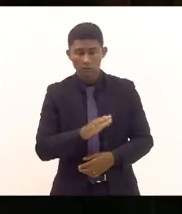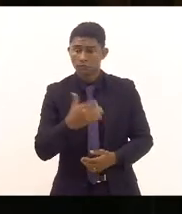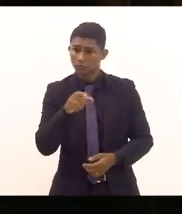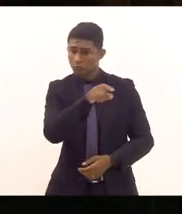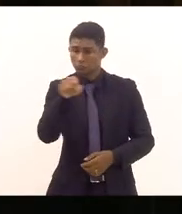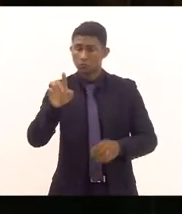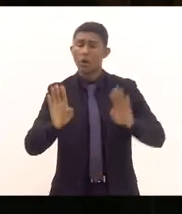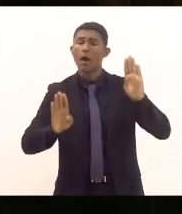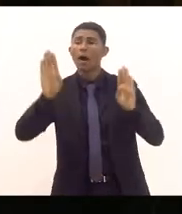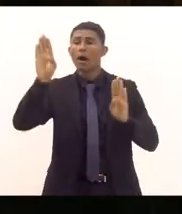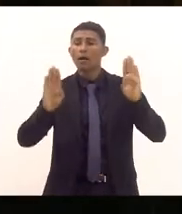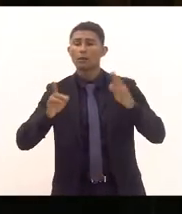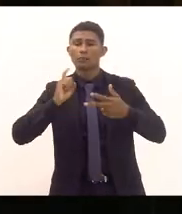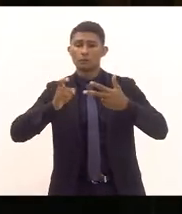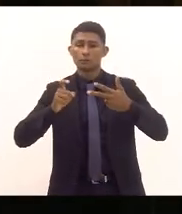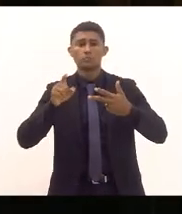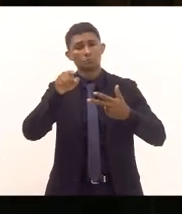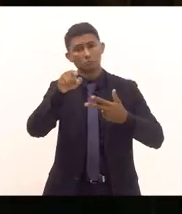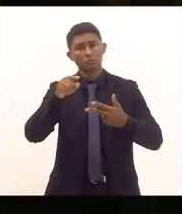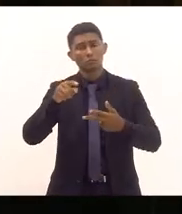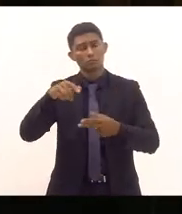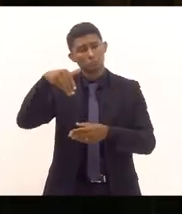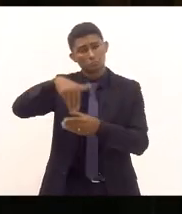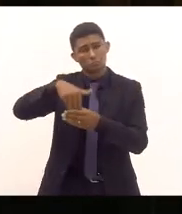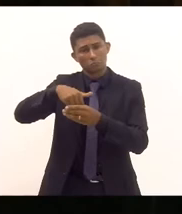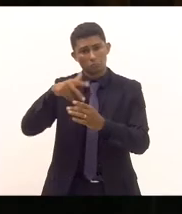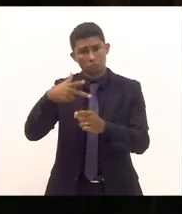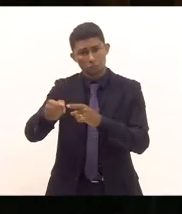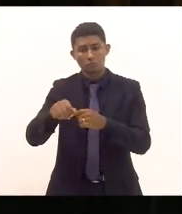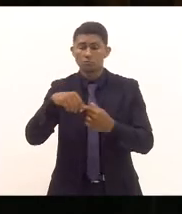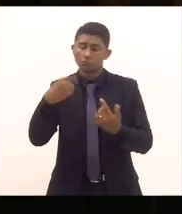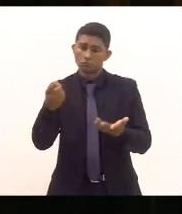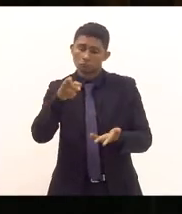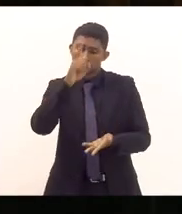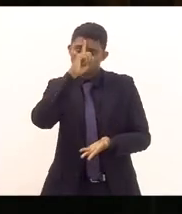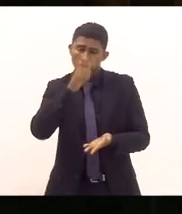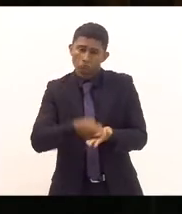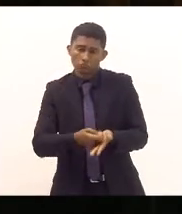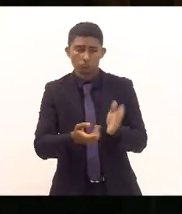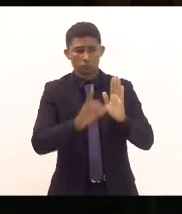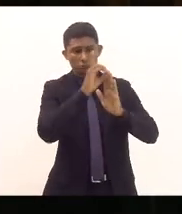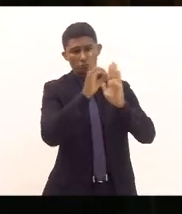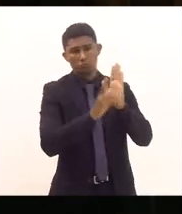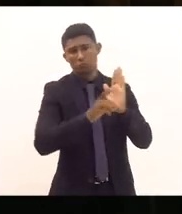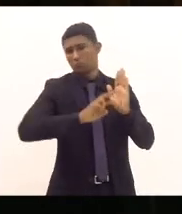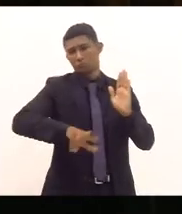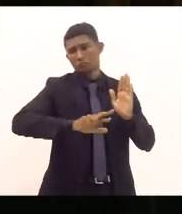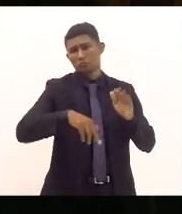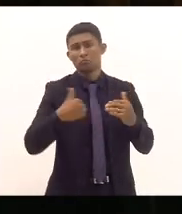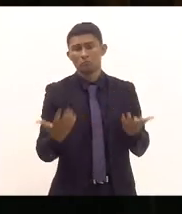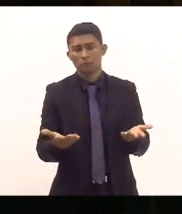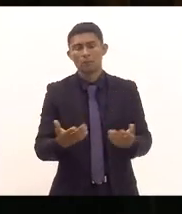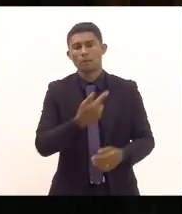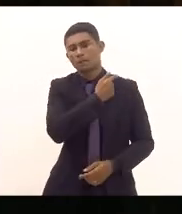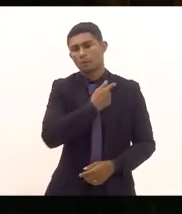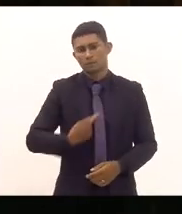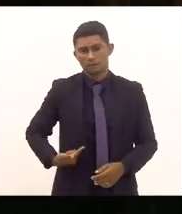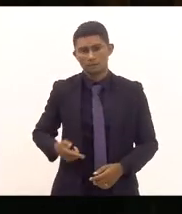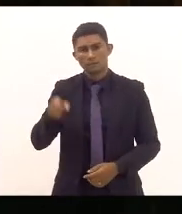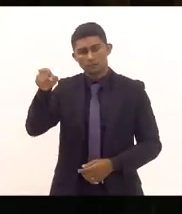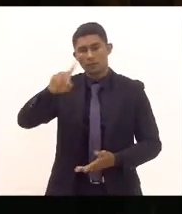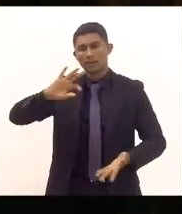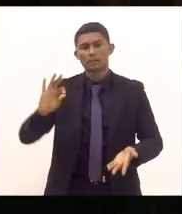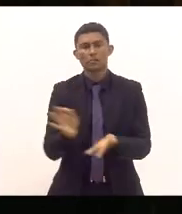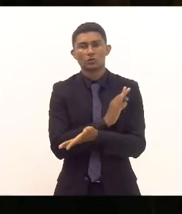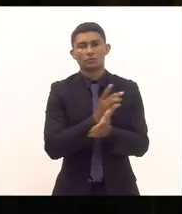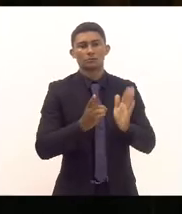candidatem o poder executivo ganha eleição e promovam Decreto que me entendam pois bem o governador Cláudio Castro assina um